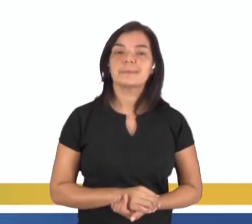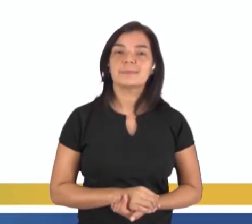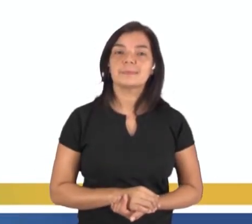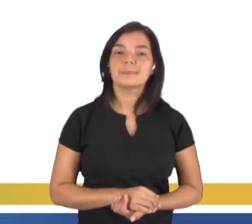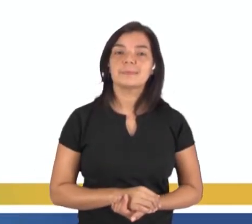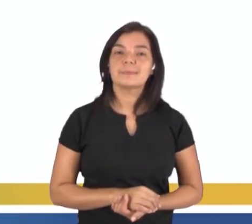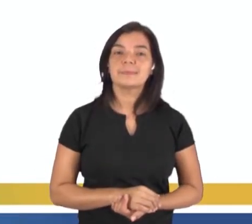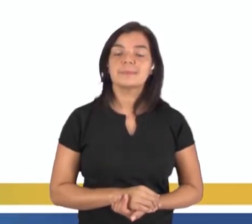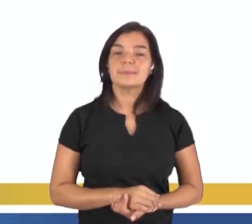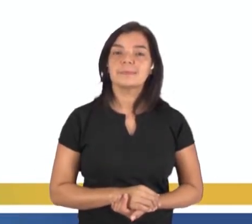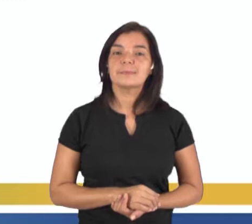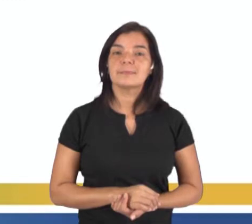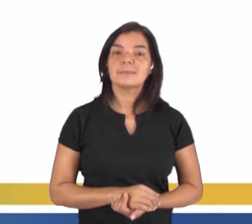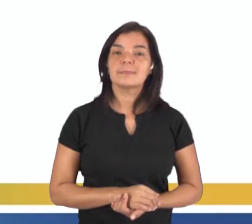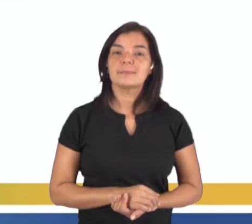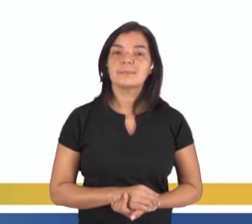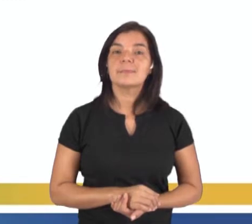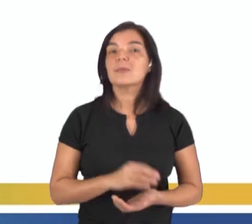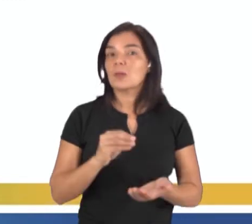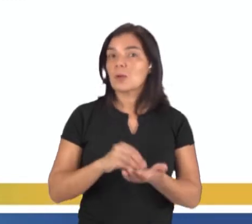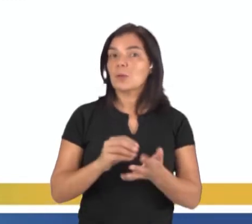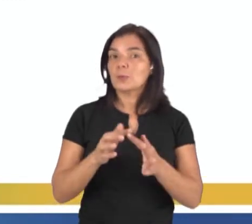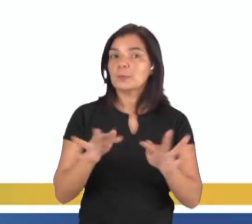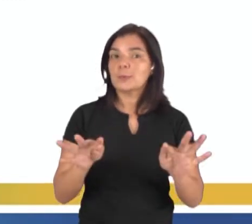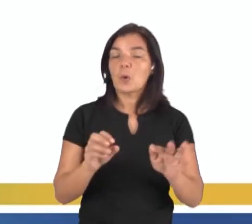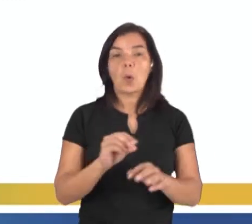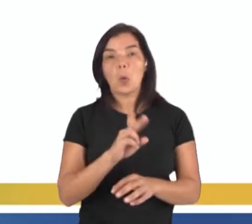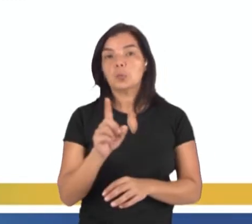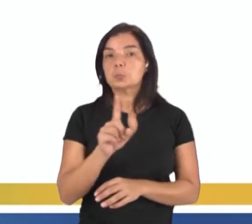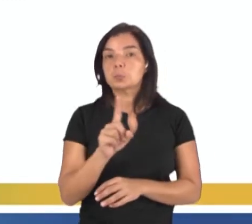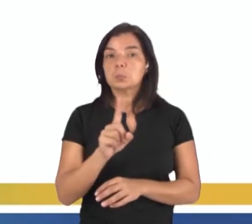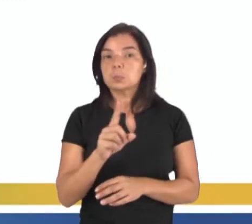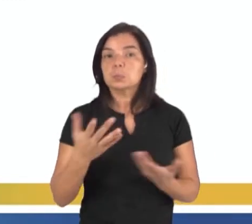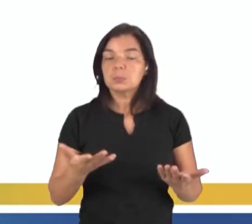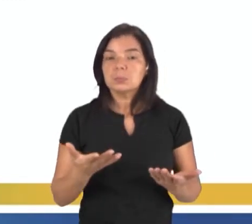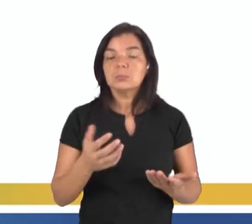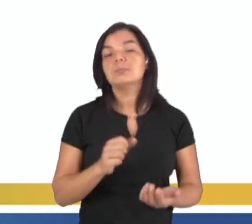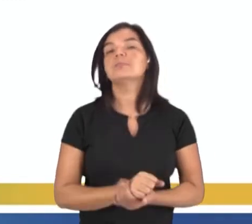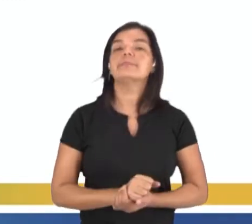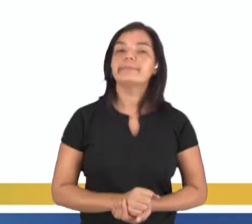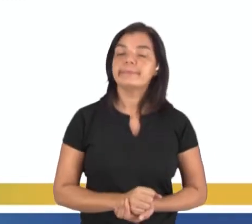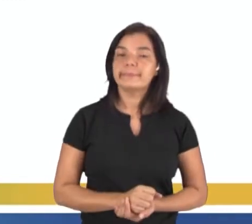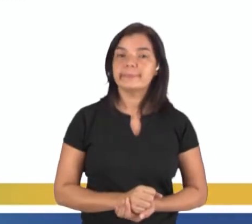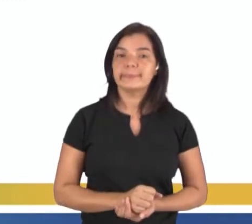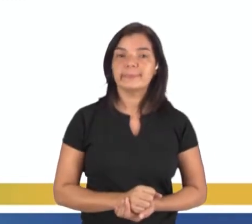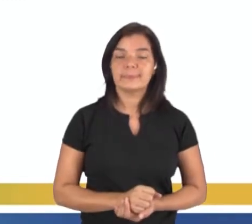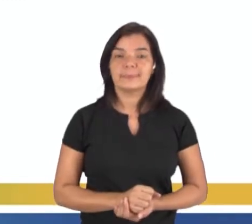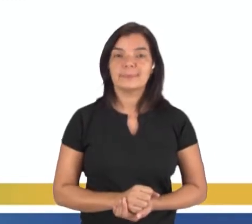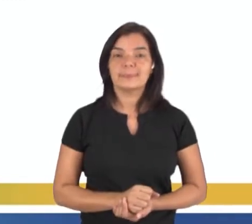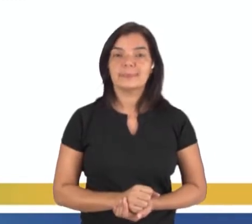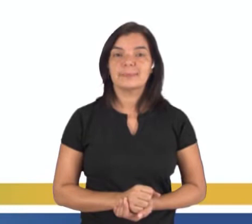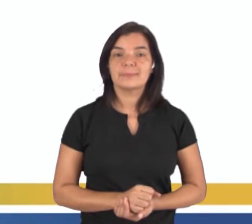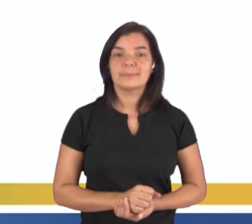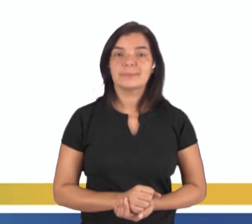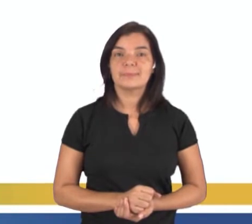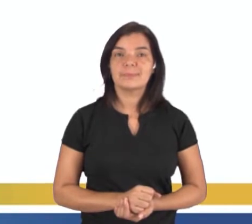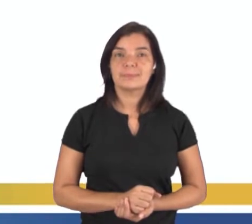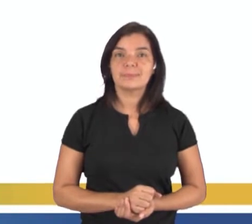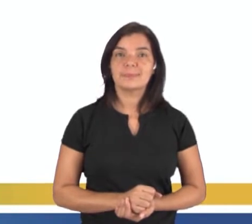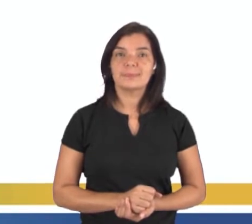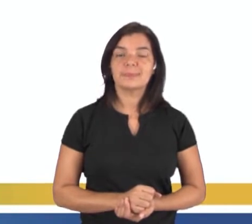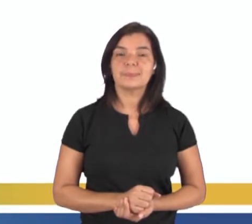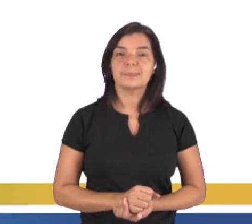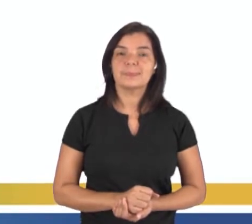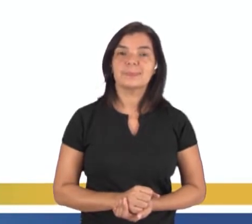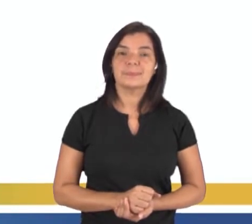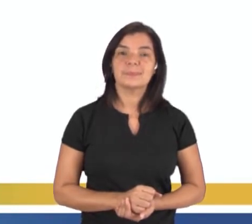week. Faltou o finalzinho aí, né? Ou no, I wasn't paying attention. No, I wasn't